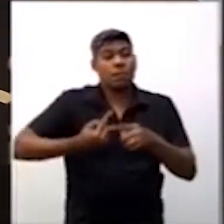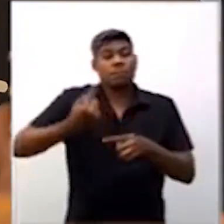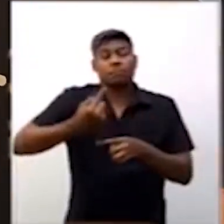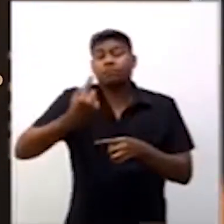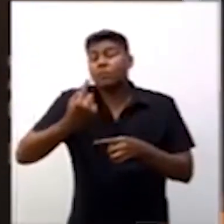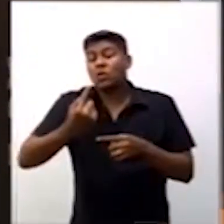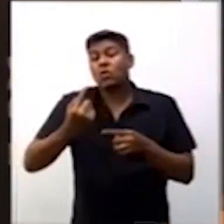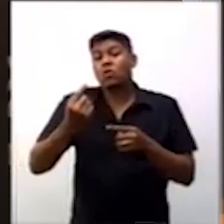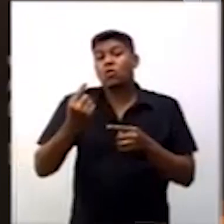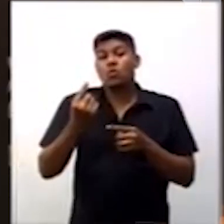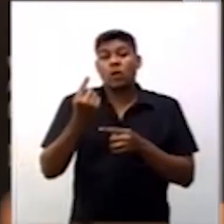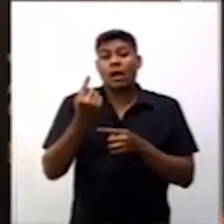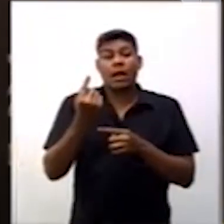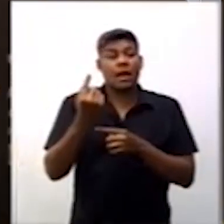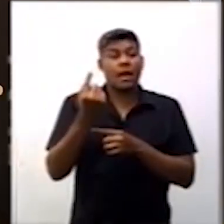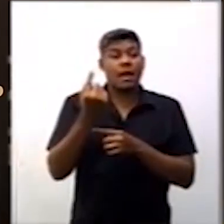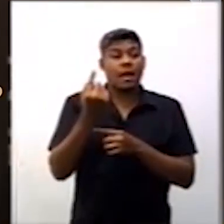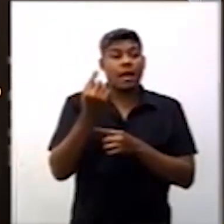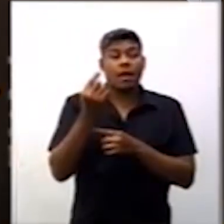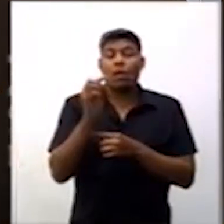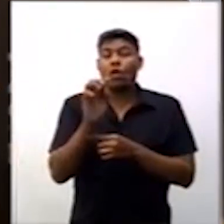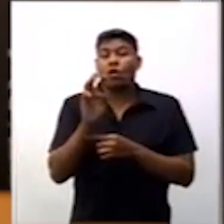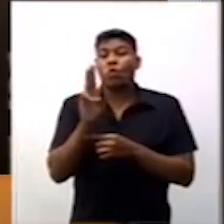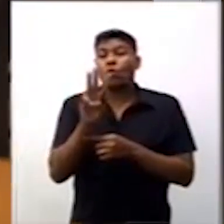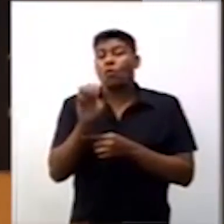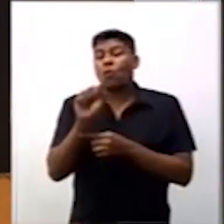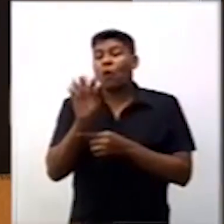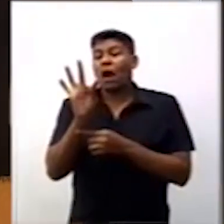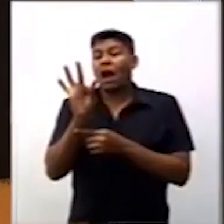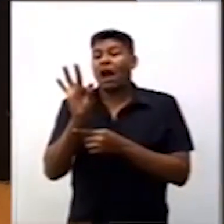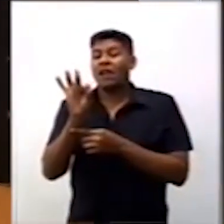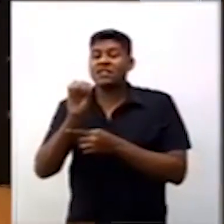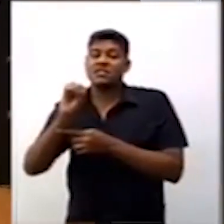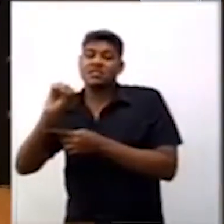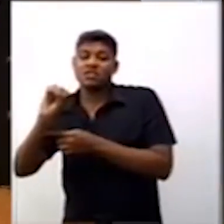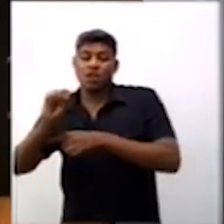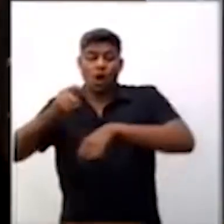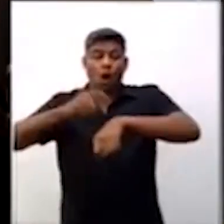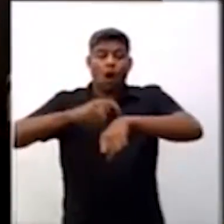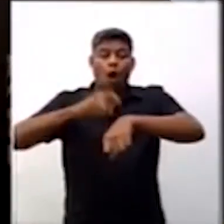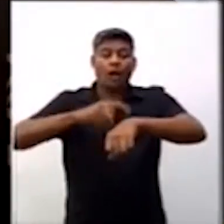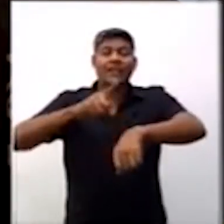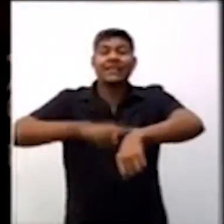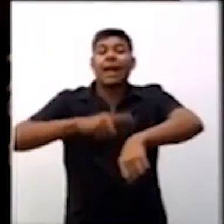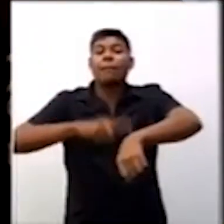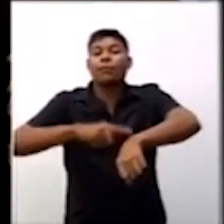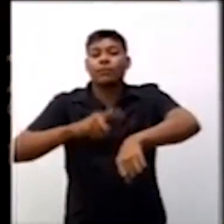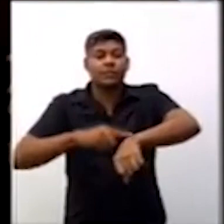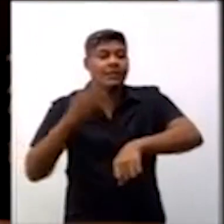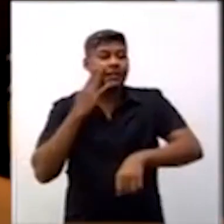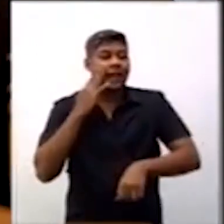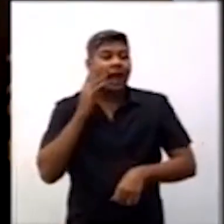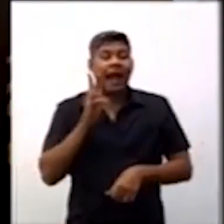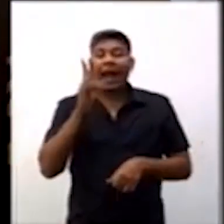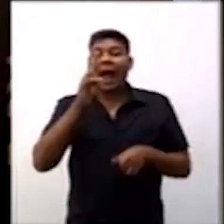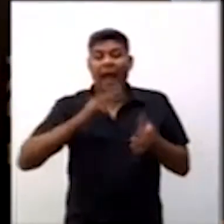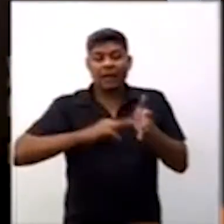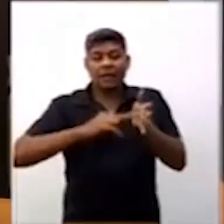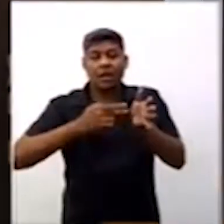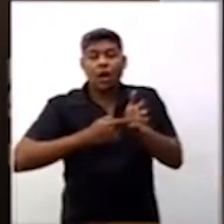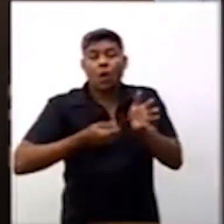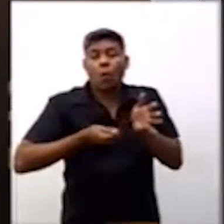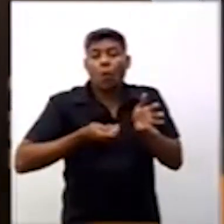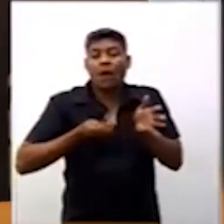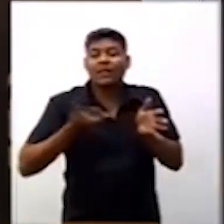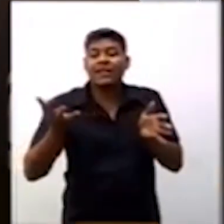mesmo é o watt, que é a medida de potência, e é hora, que é a medida de tempo. Aquele K representa uma quantidade,